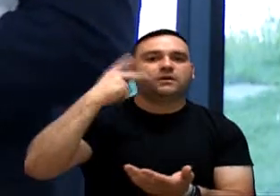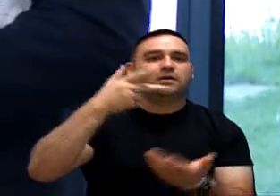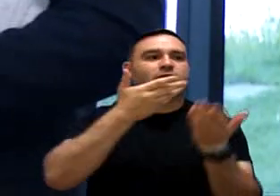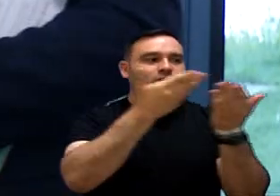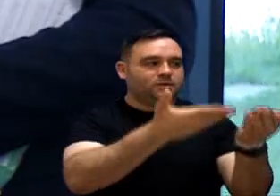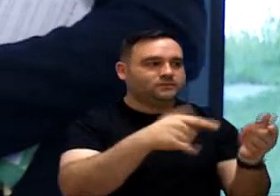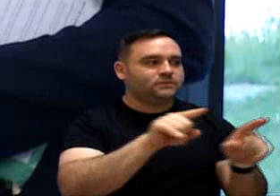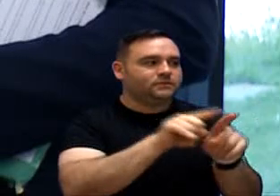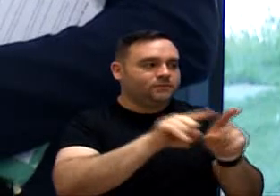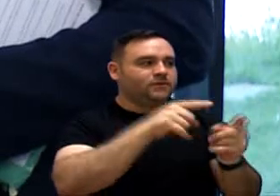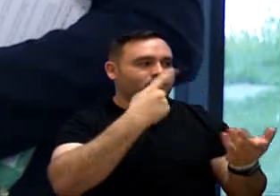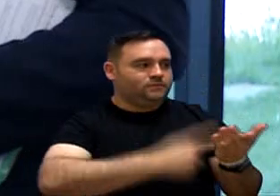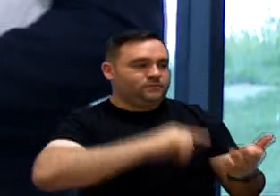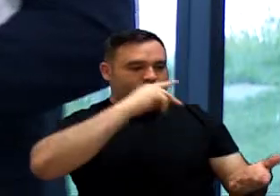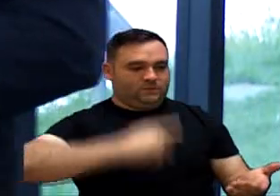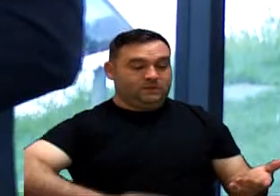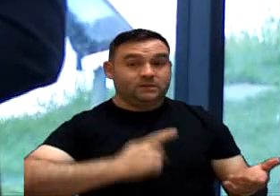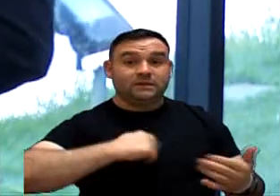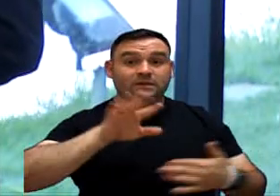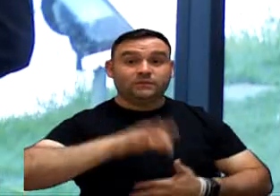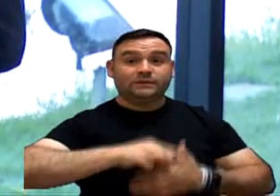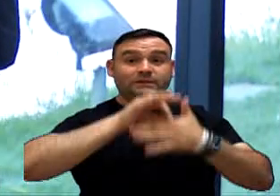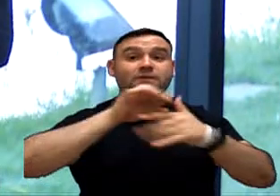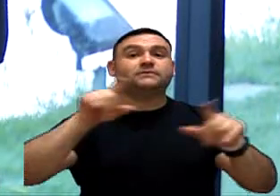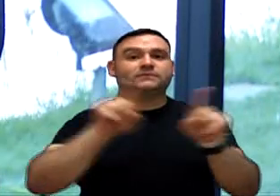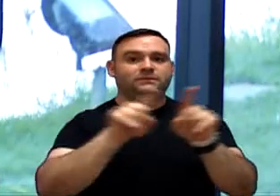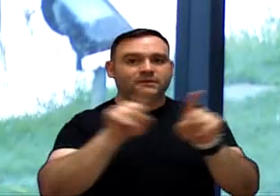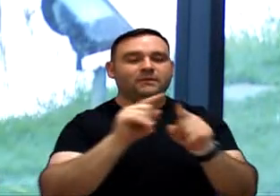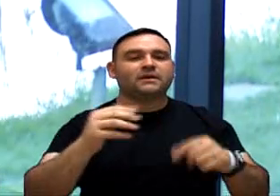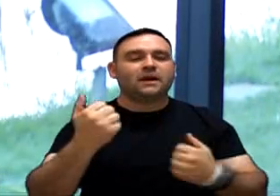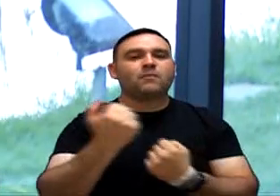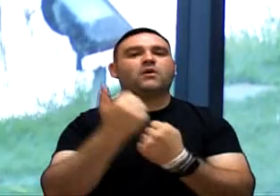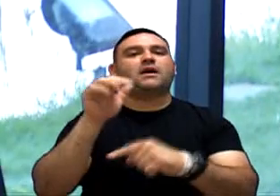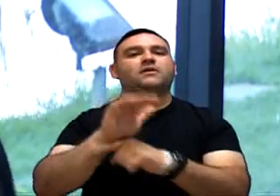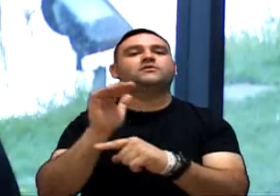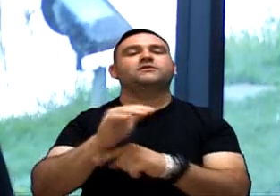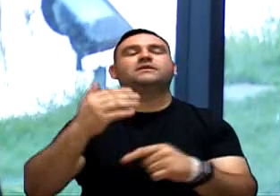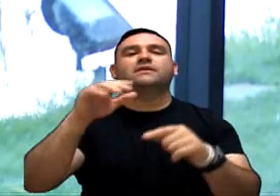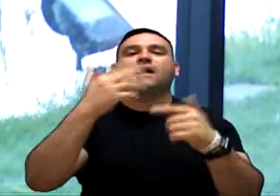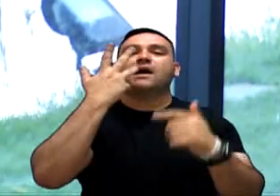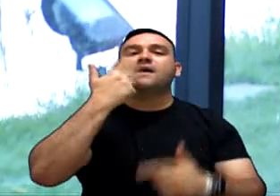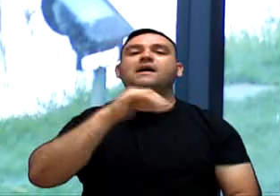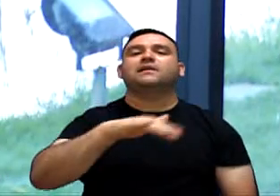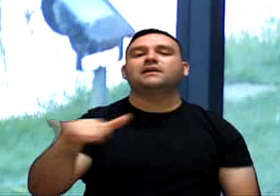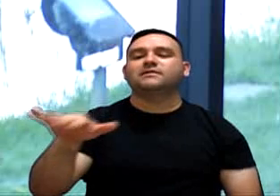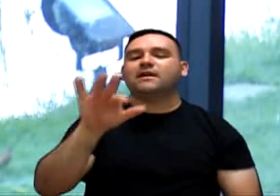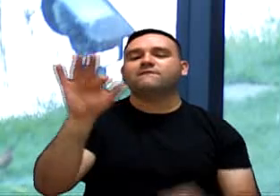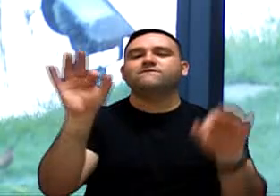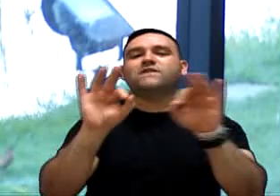Vossa Excelência como presidente e eu como líder, de também apoiar a Criança Feliz para que eles possam